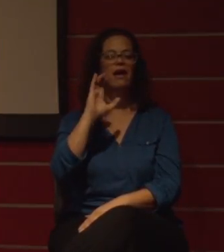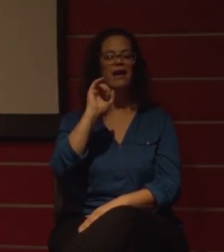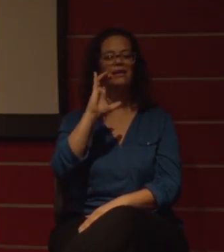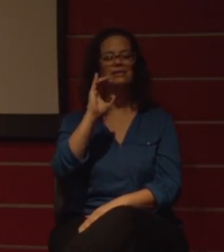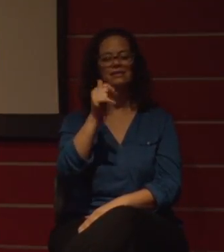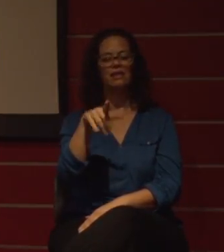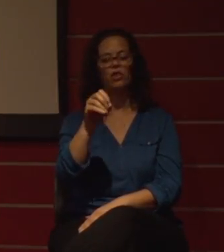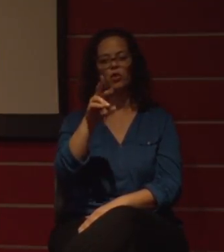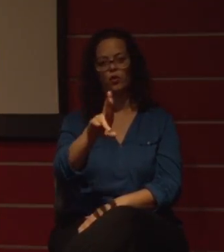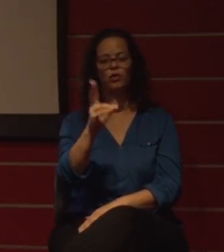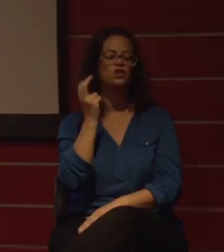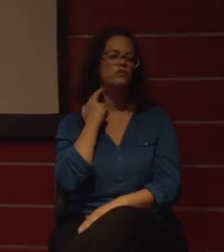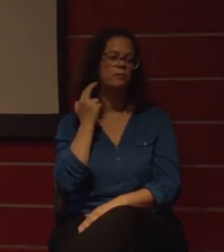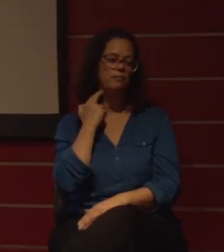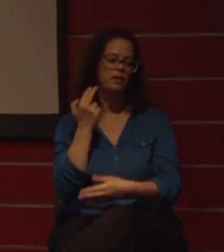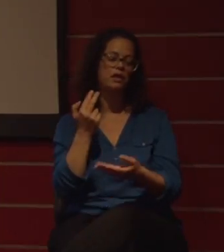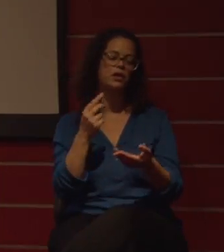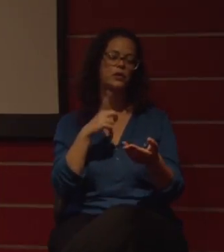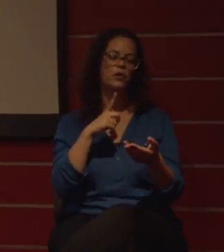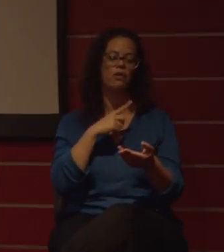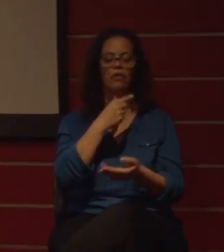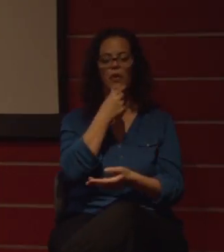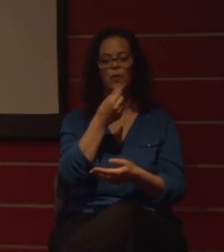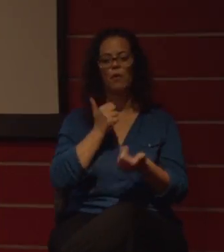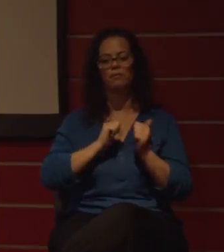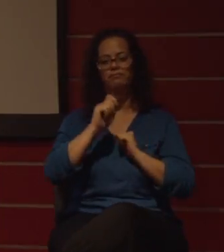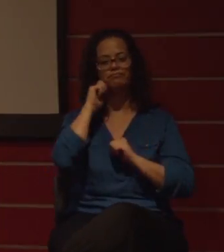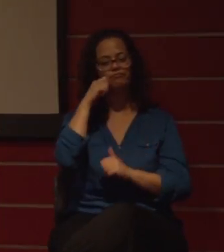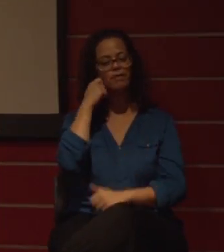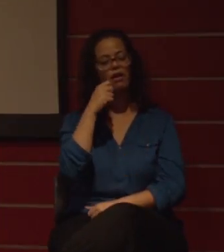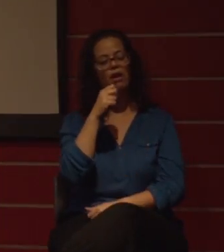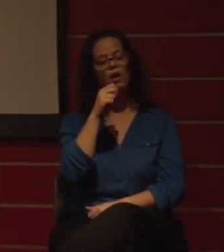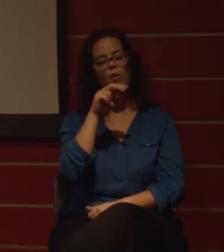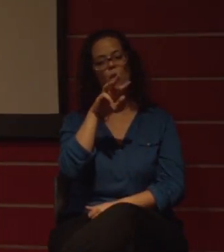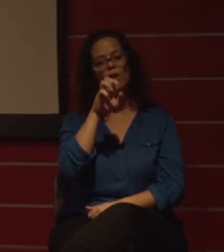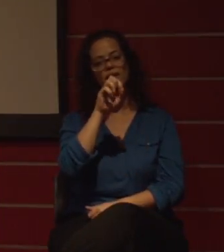oron E aí a gente tem o Wesley Wesley